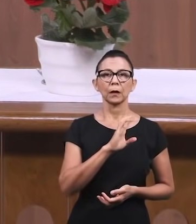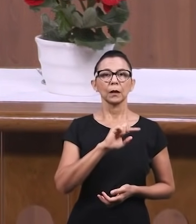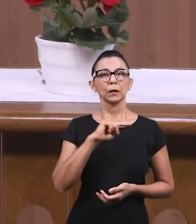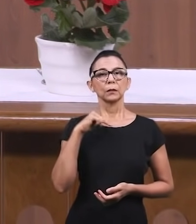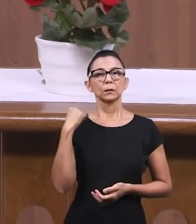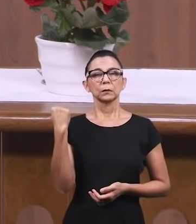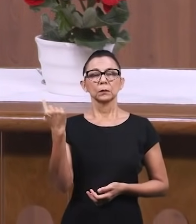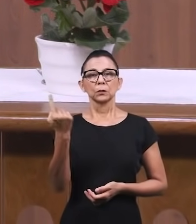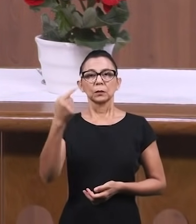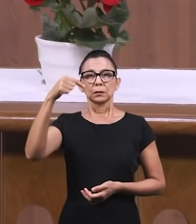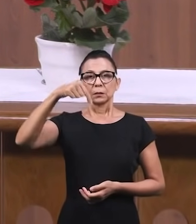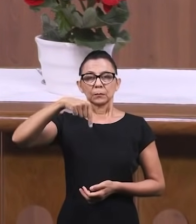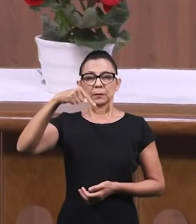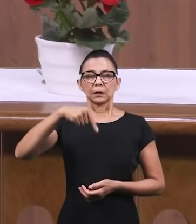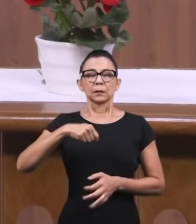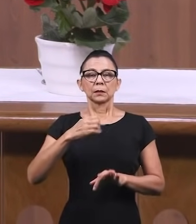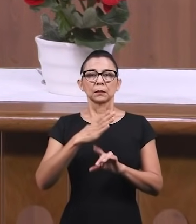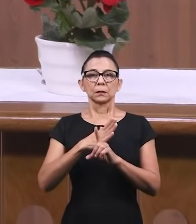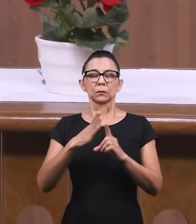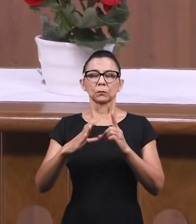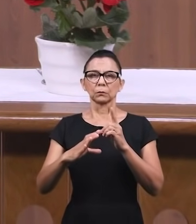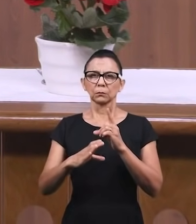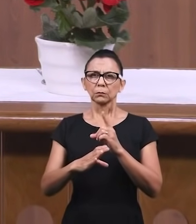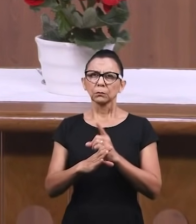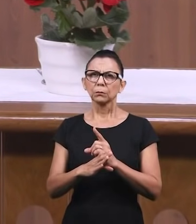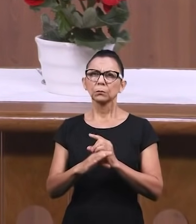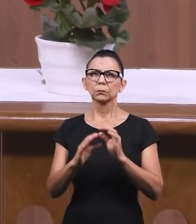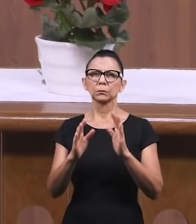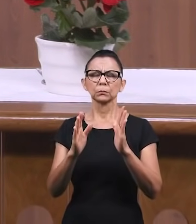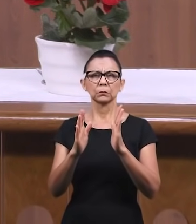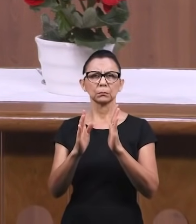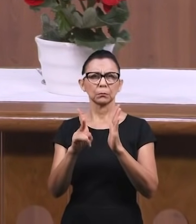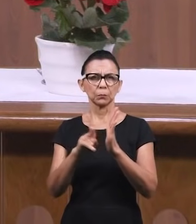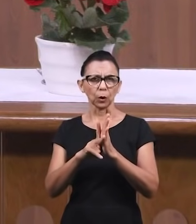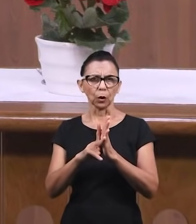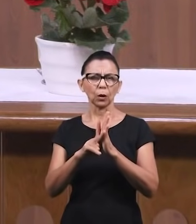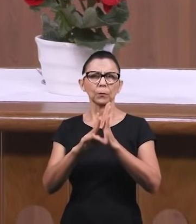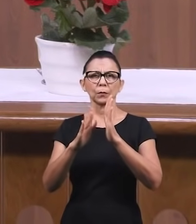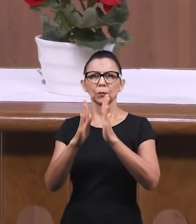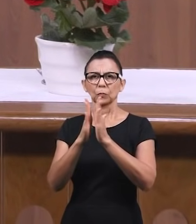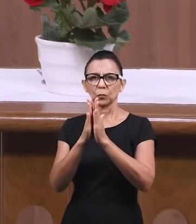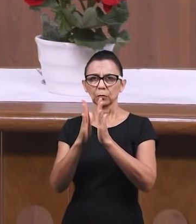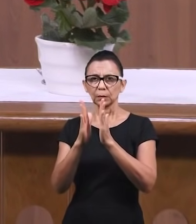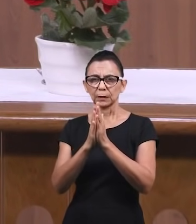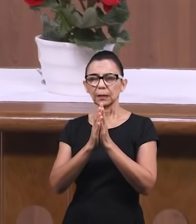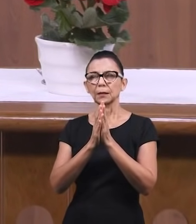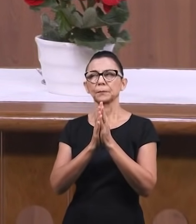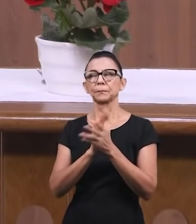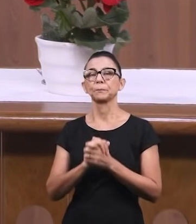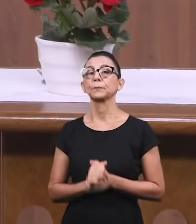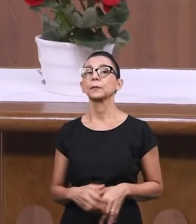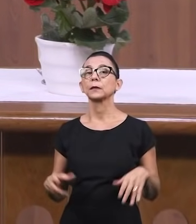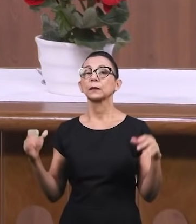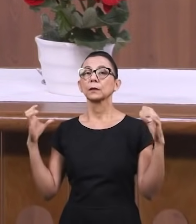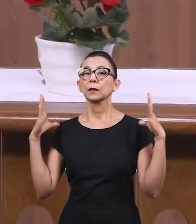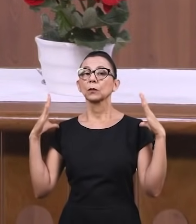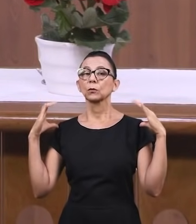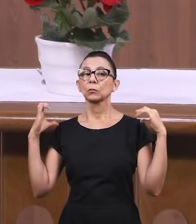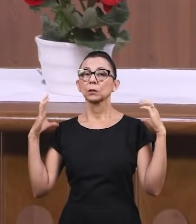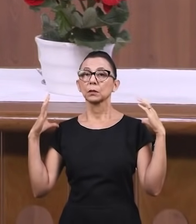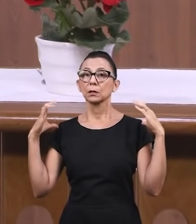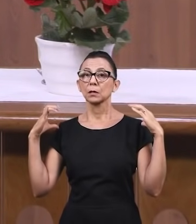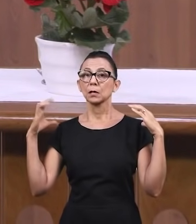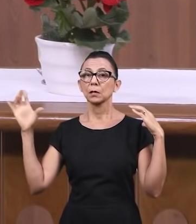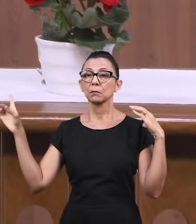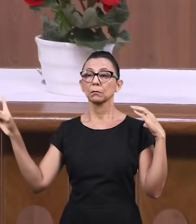Nós estamos assistidos por anjos do Senhor. Por que que nós afirmamos isso? Porque a